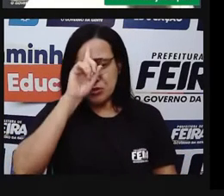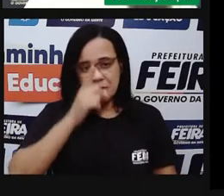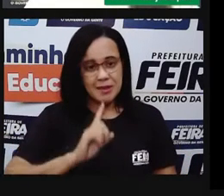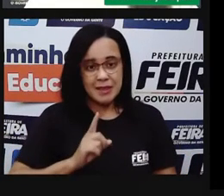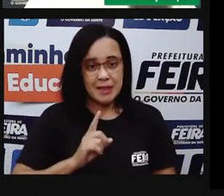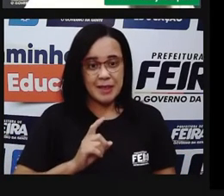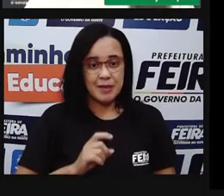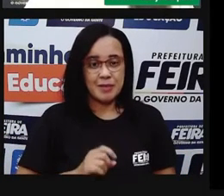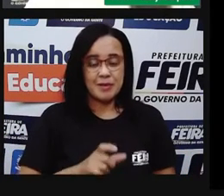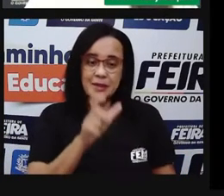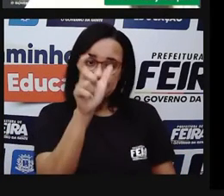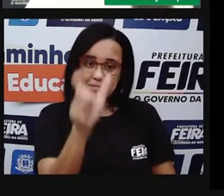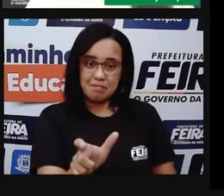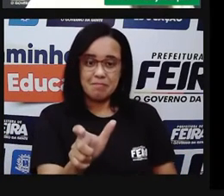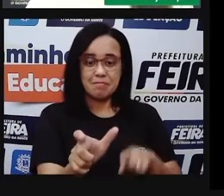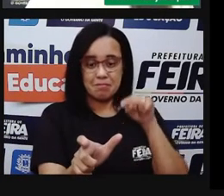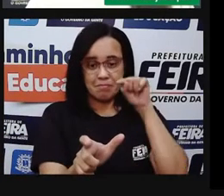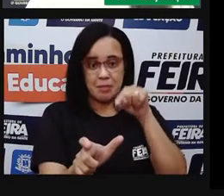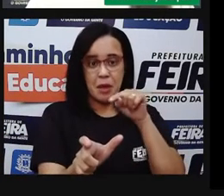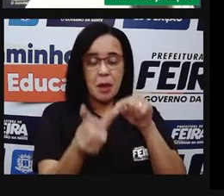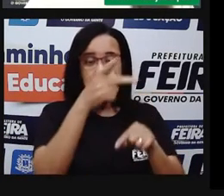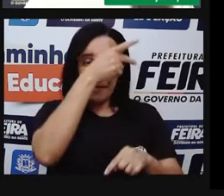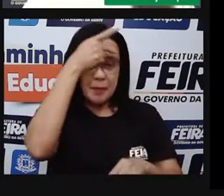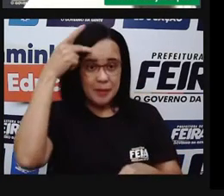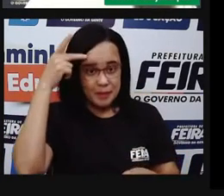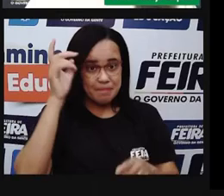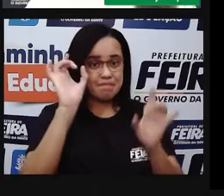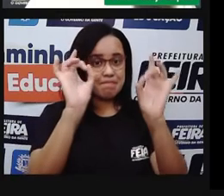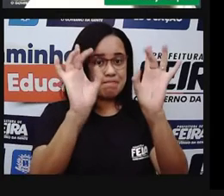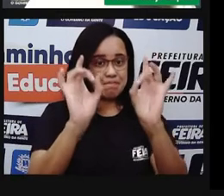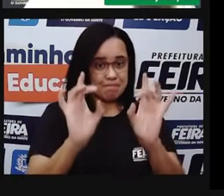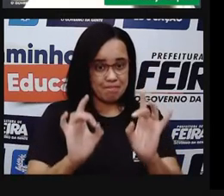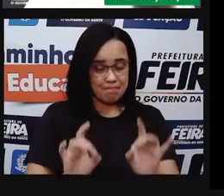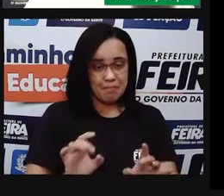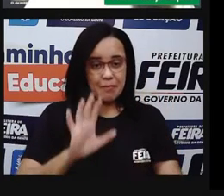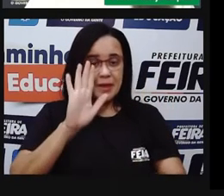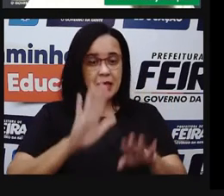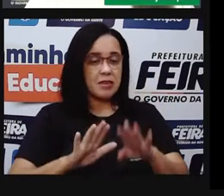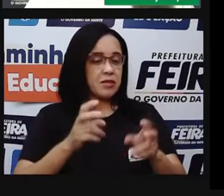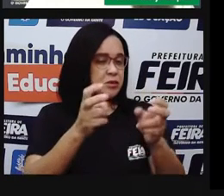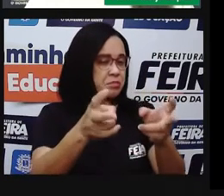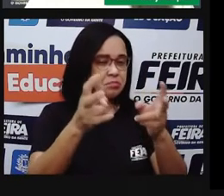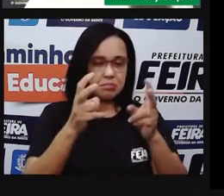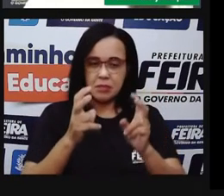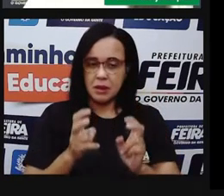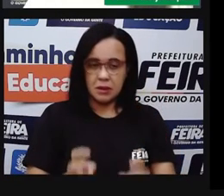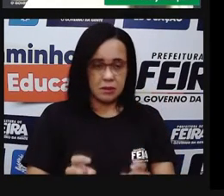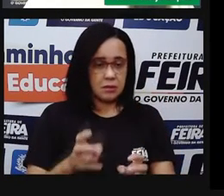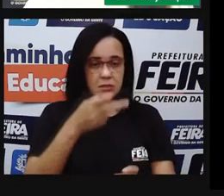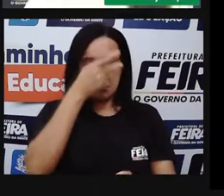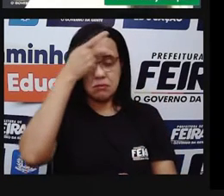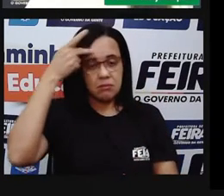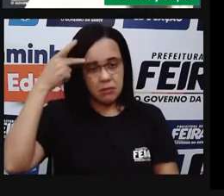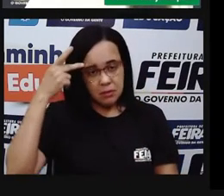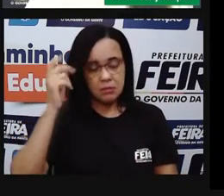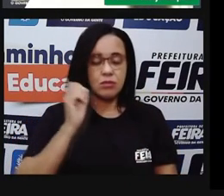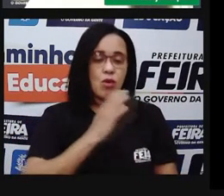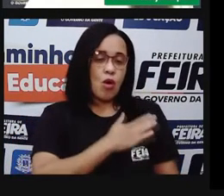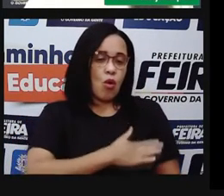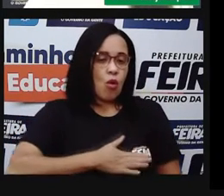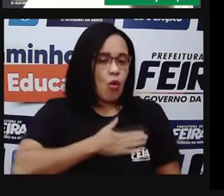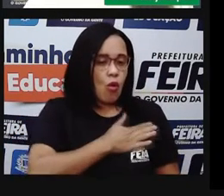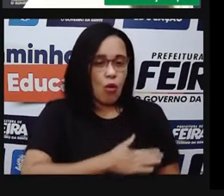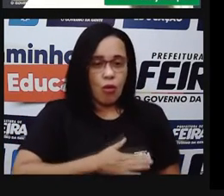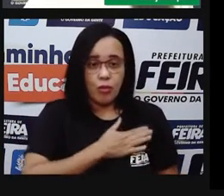Tem pessoas que a gente nem imagina que gosta tanto da gente como gosta, e às vezes a gente não percebe, não observa o olhar, não observa os